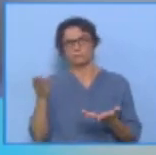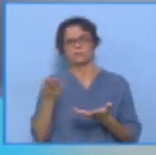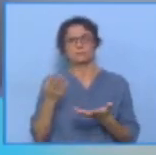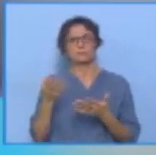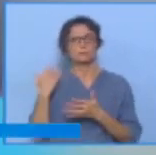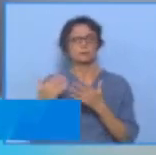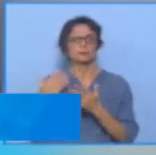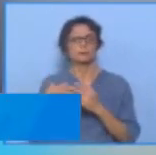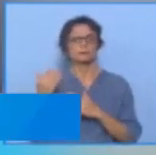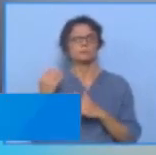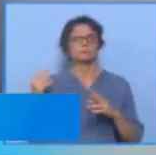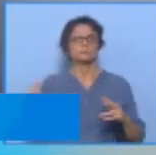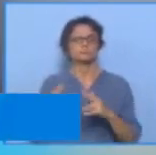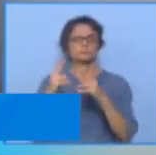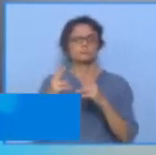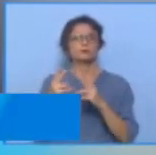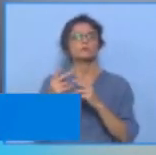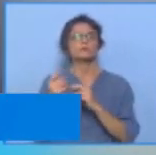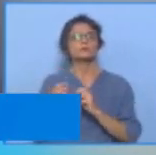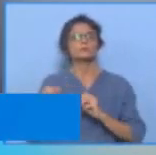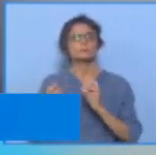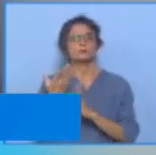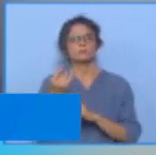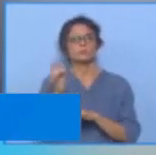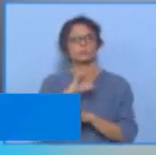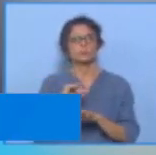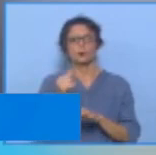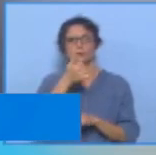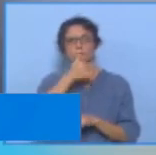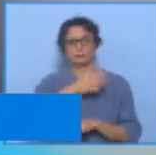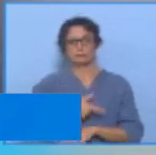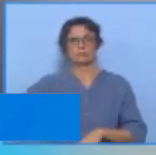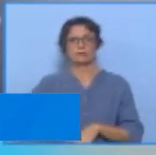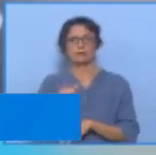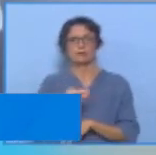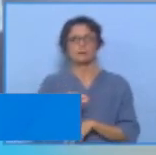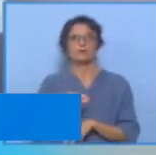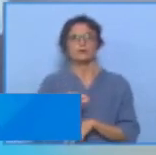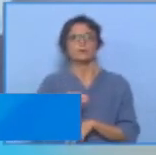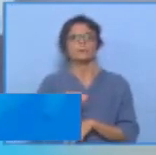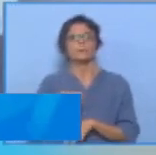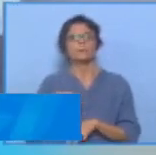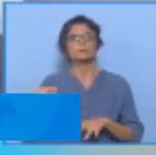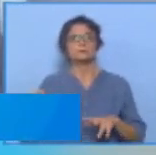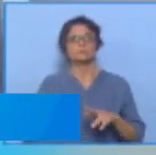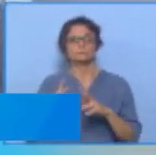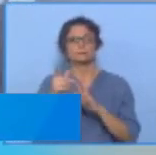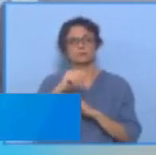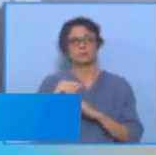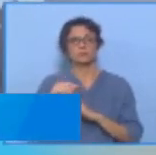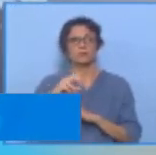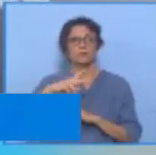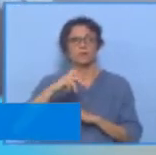a convocação de um consistório para a criação de novos cardeais, mas também por causa do sínodo, a questão amazónica, até pelo